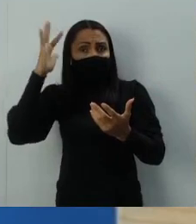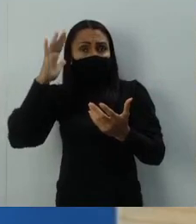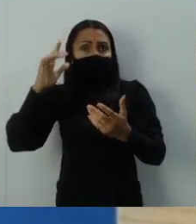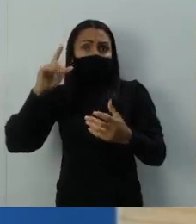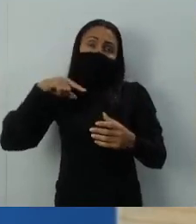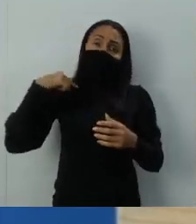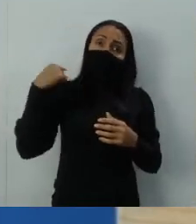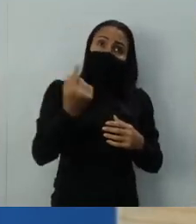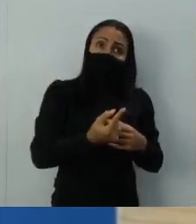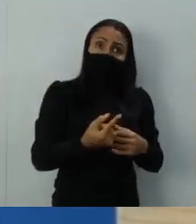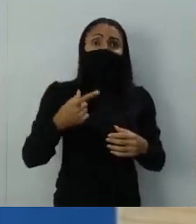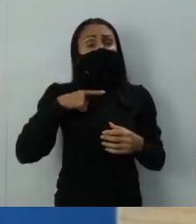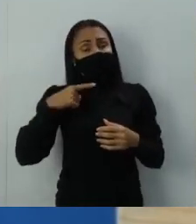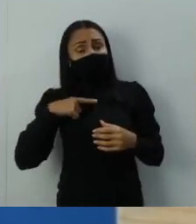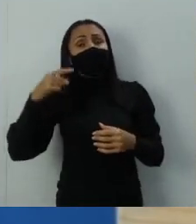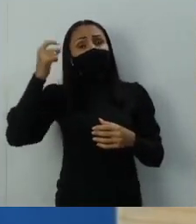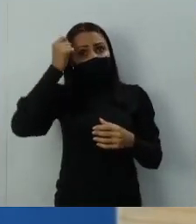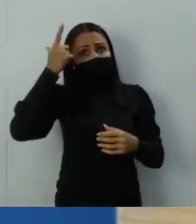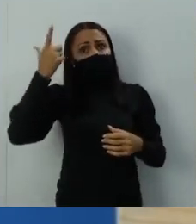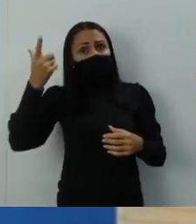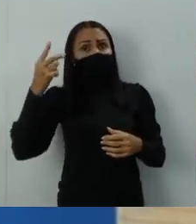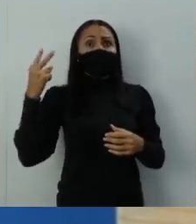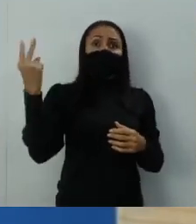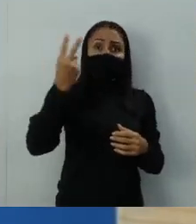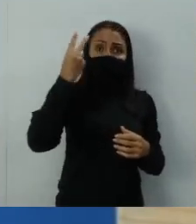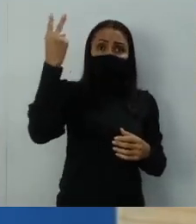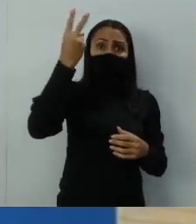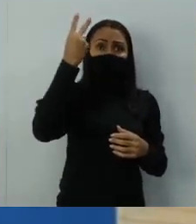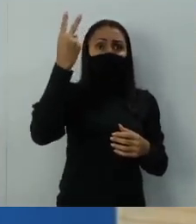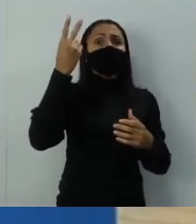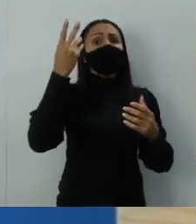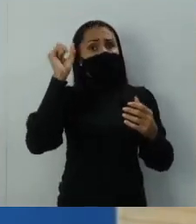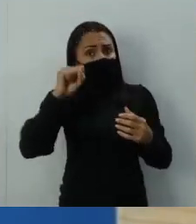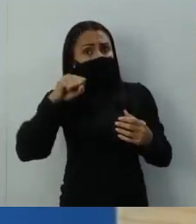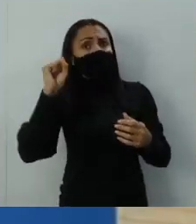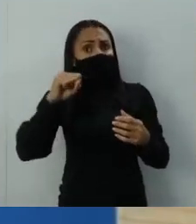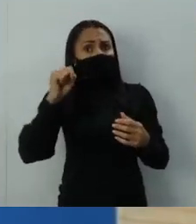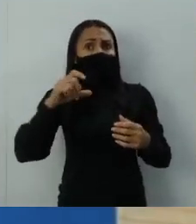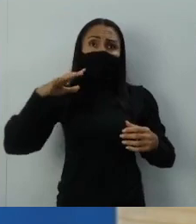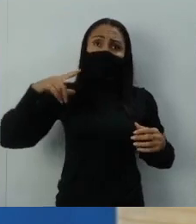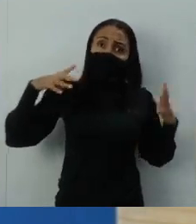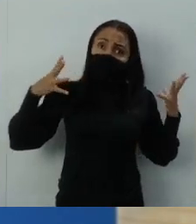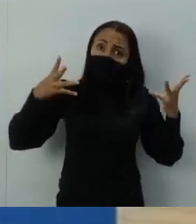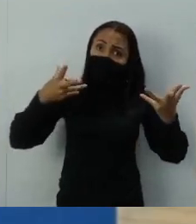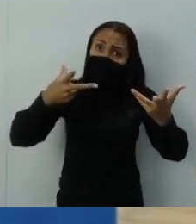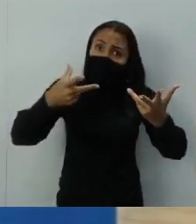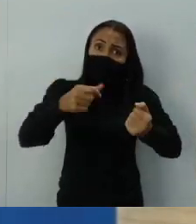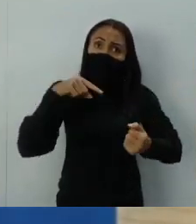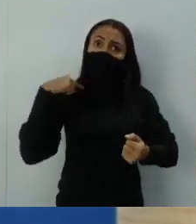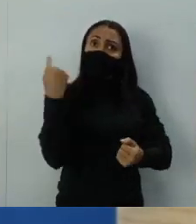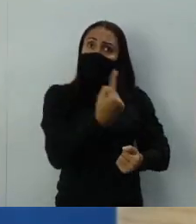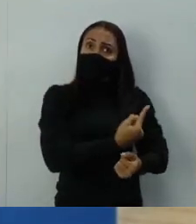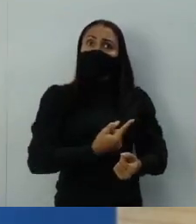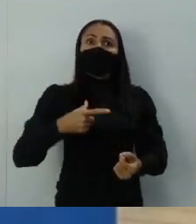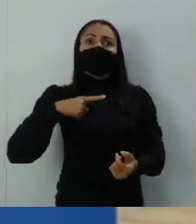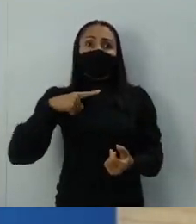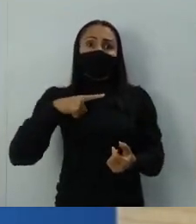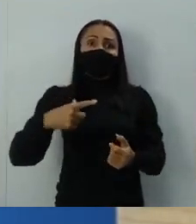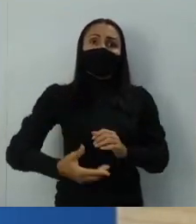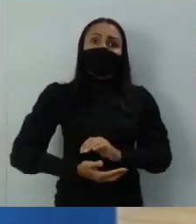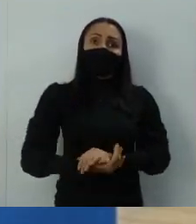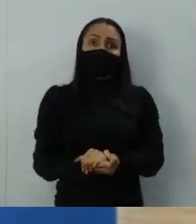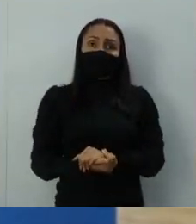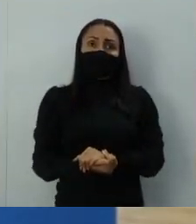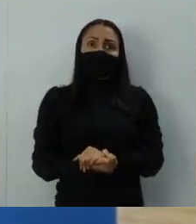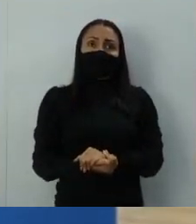ideias, valores e princípios. Todos nós temos ideologias. Agora, essa ideologia